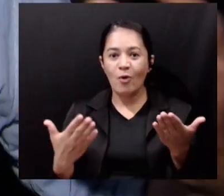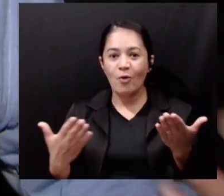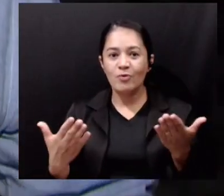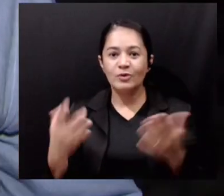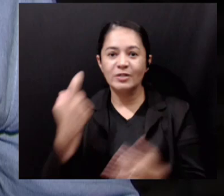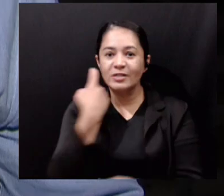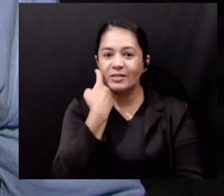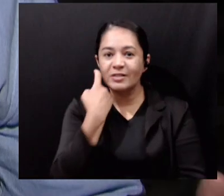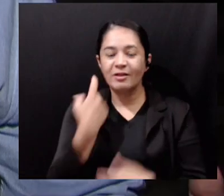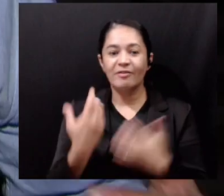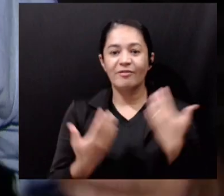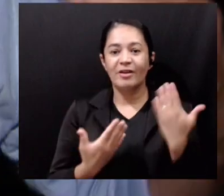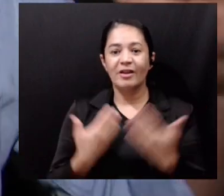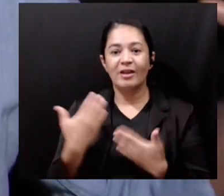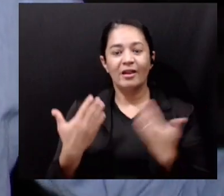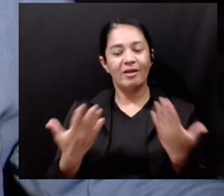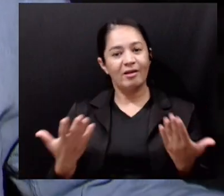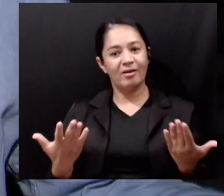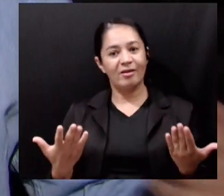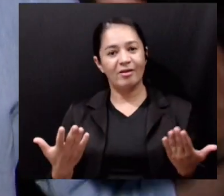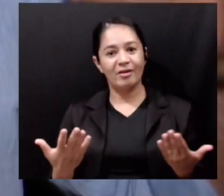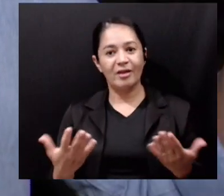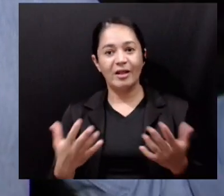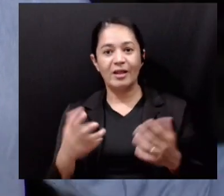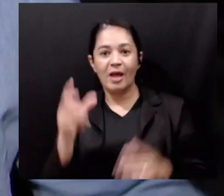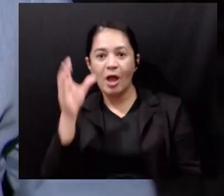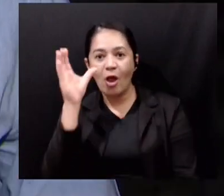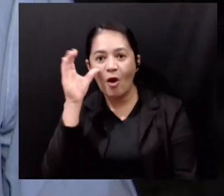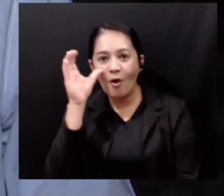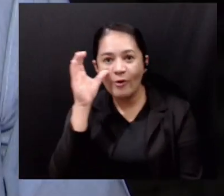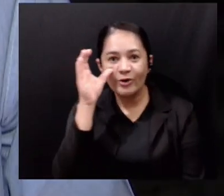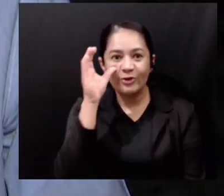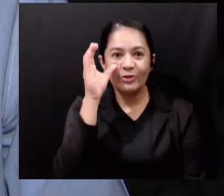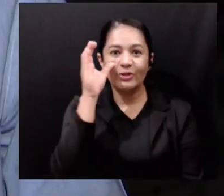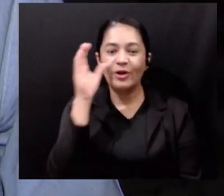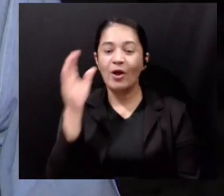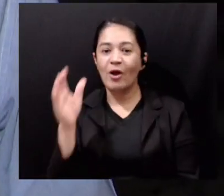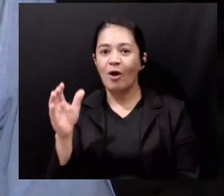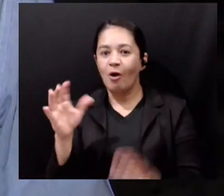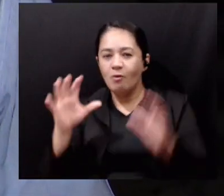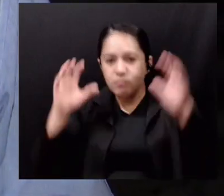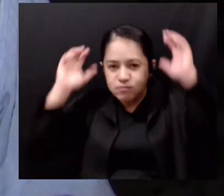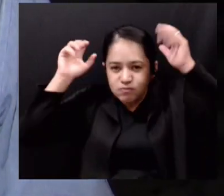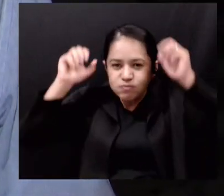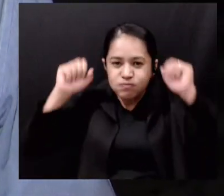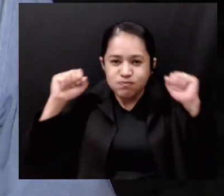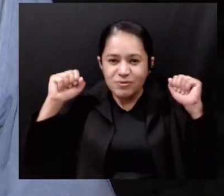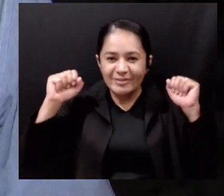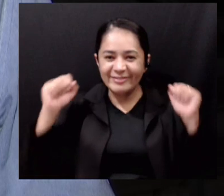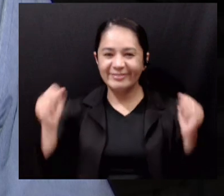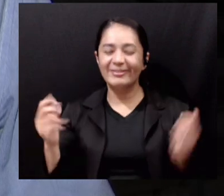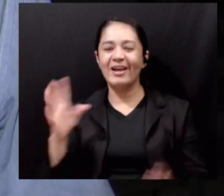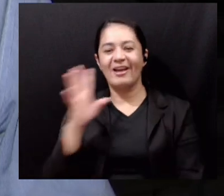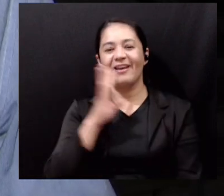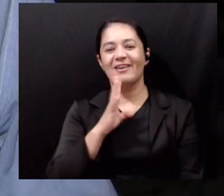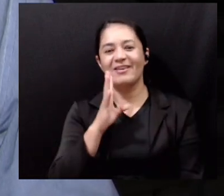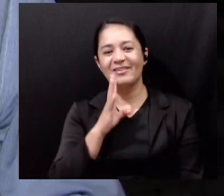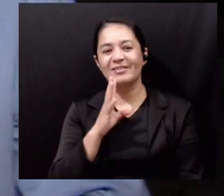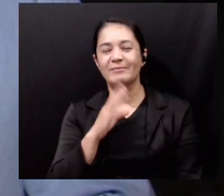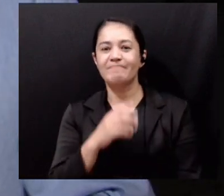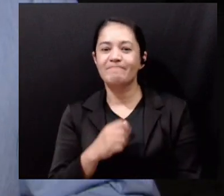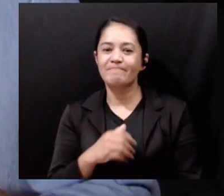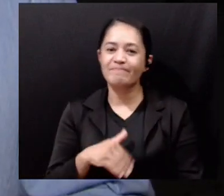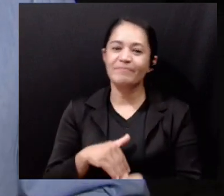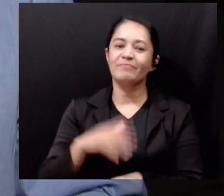talvez fascinada por essa coisa do mistério, da assombração, mas é muito legal, eu acho que é mais uma